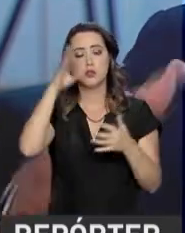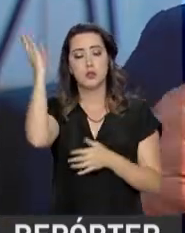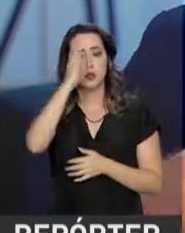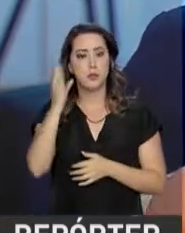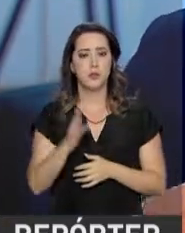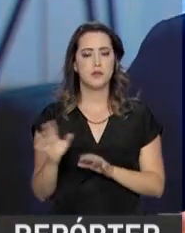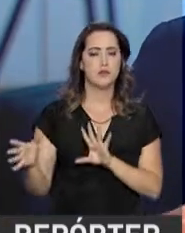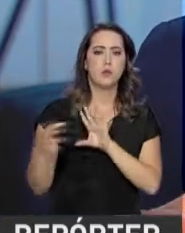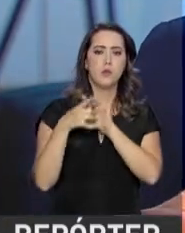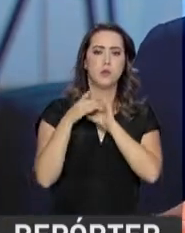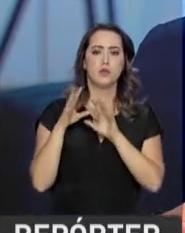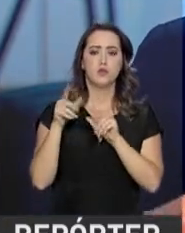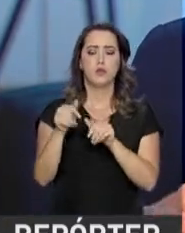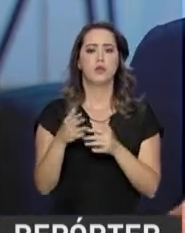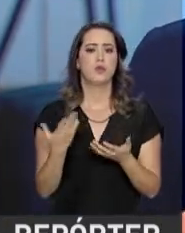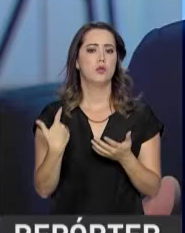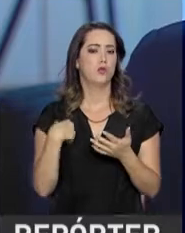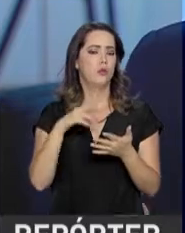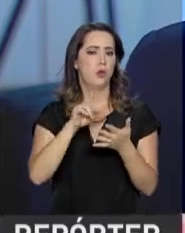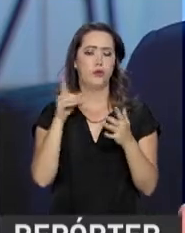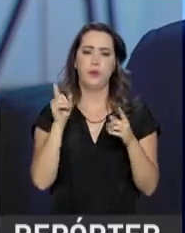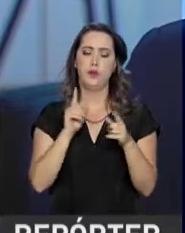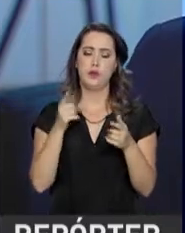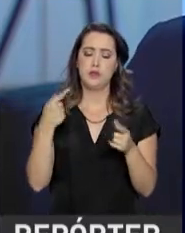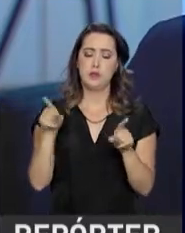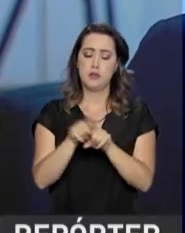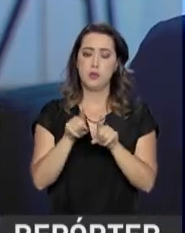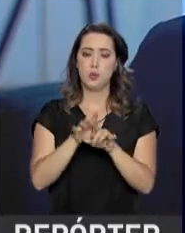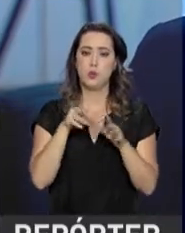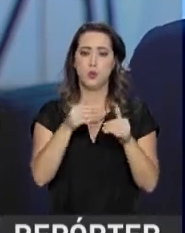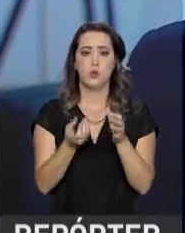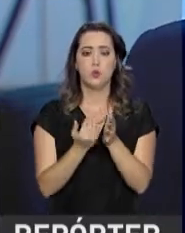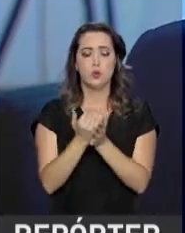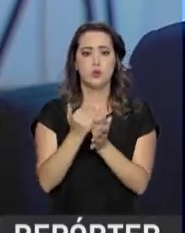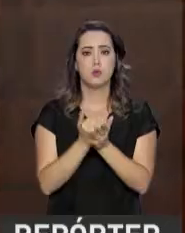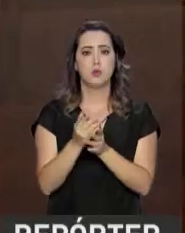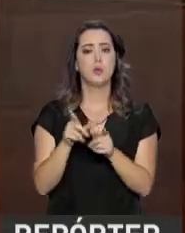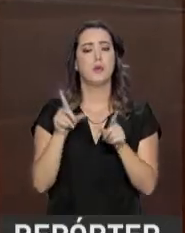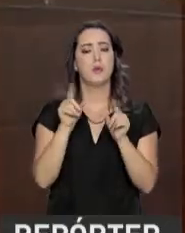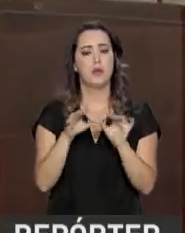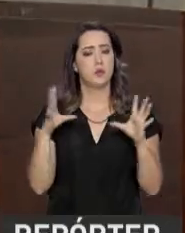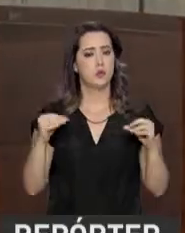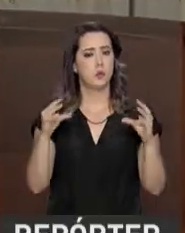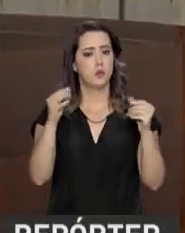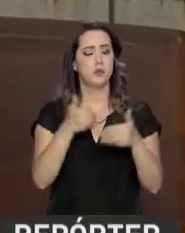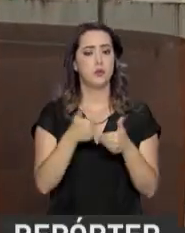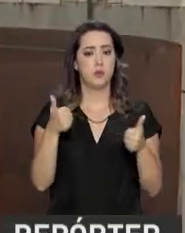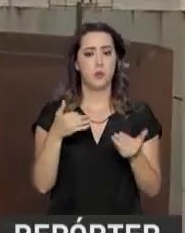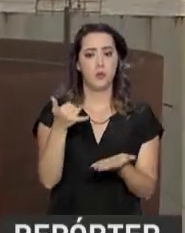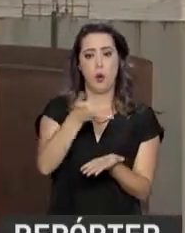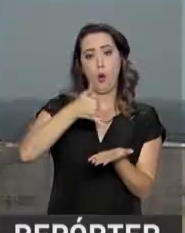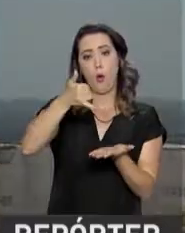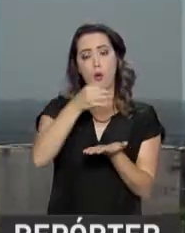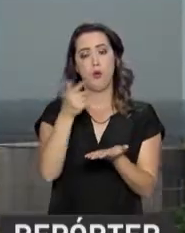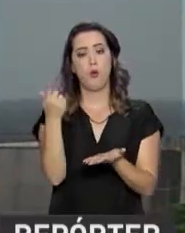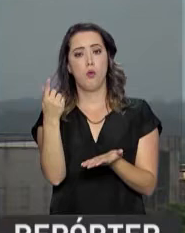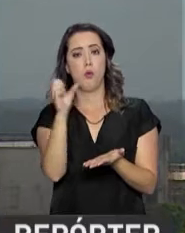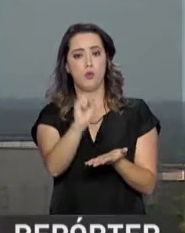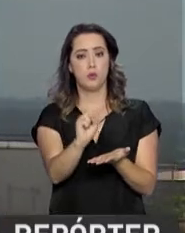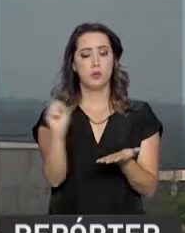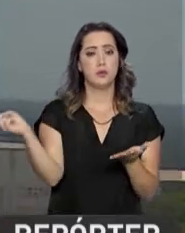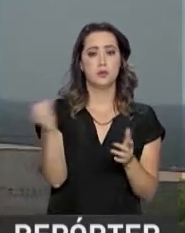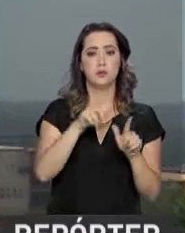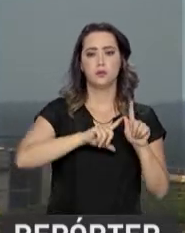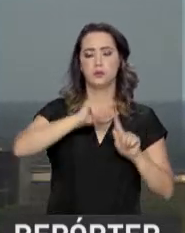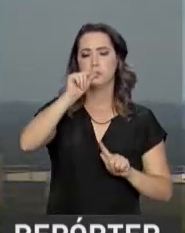integrando todas as fontes sobretudo aquelas que são menos poluentes na área de óleo e gás com resultado recorde